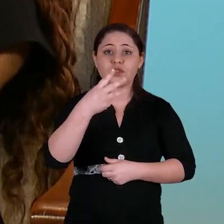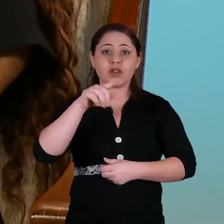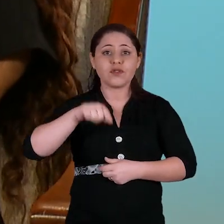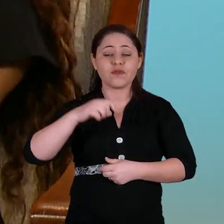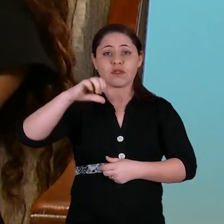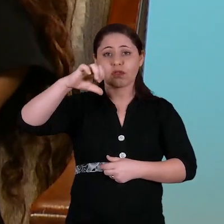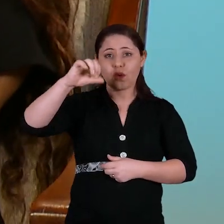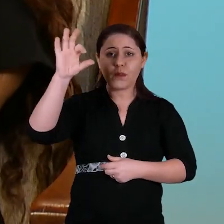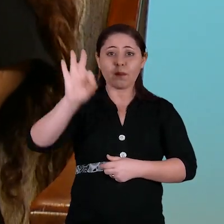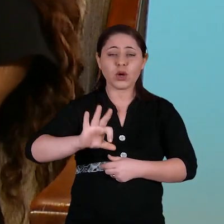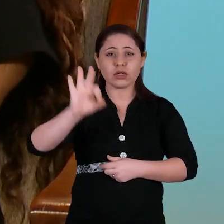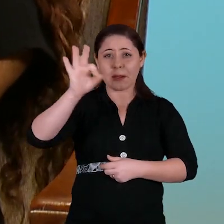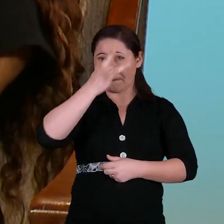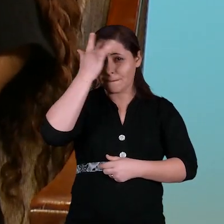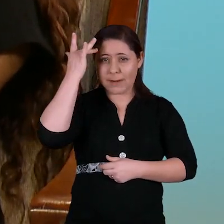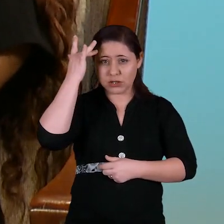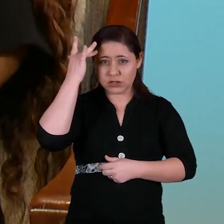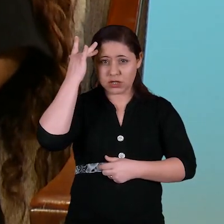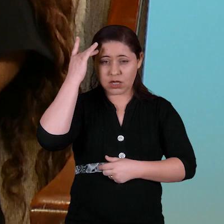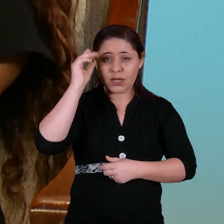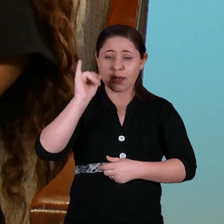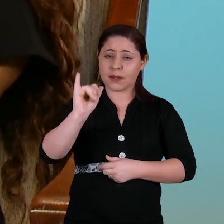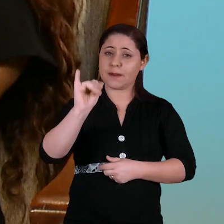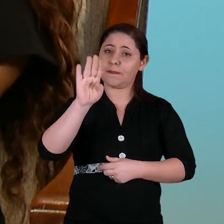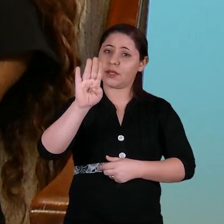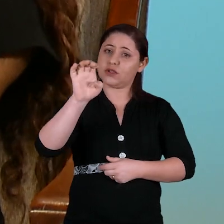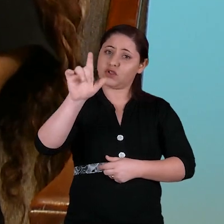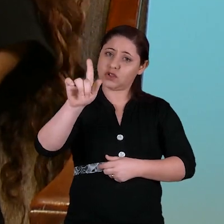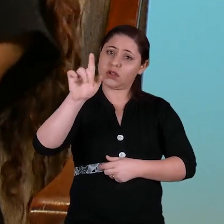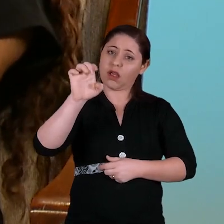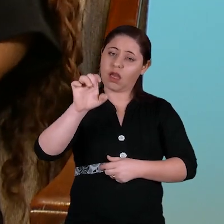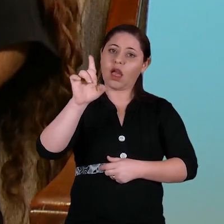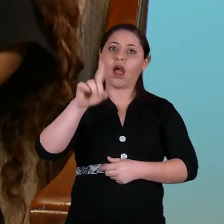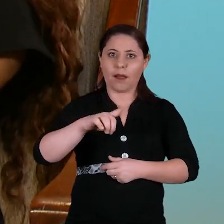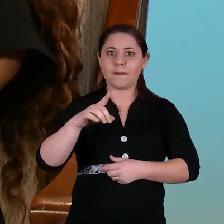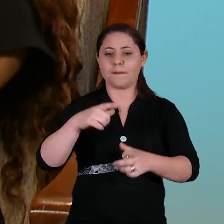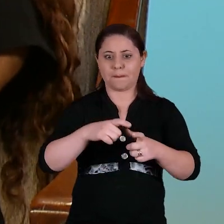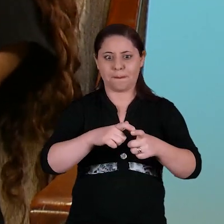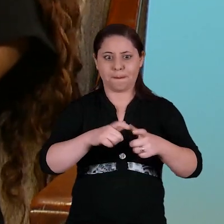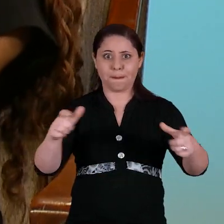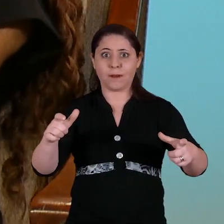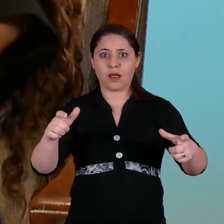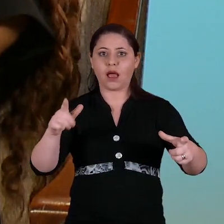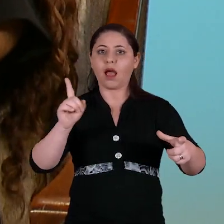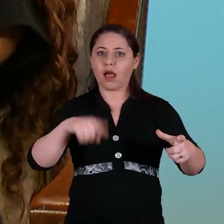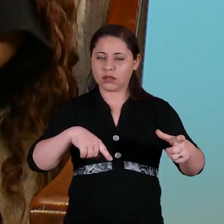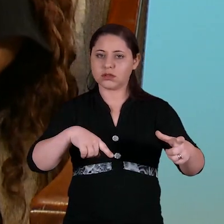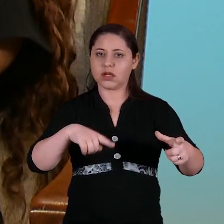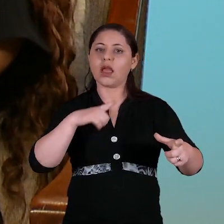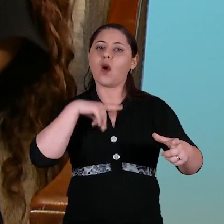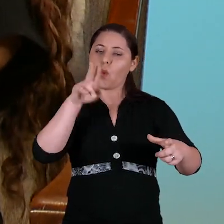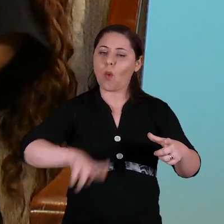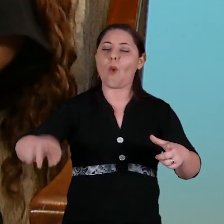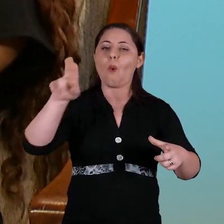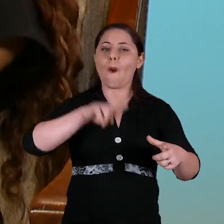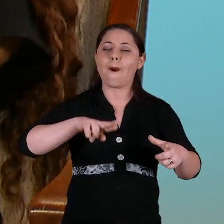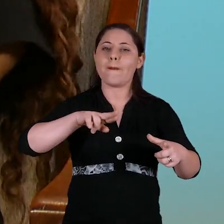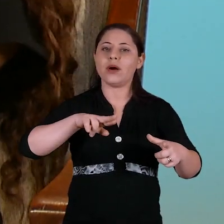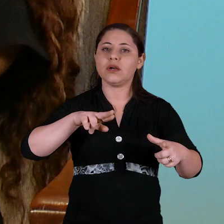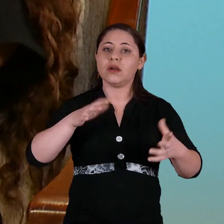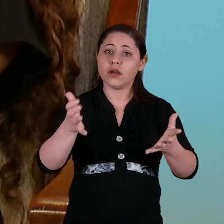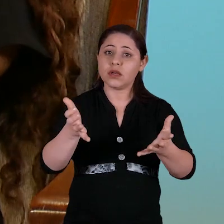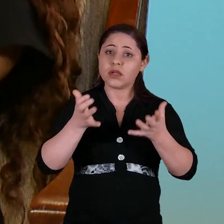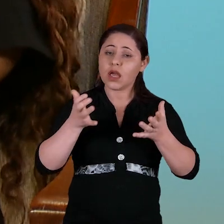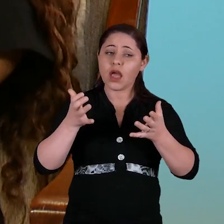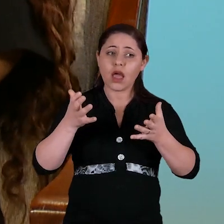23,9% da população, de acordo com o IBGE de 2010. É um público grande, é um público que consome, é um público que quer